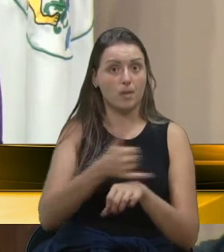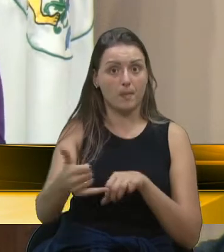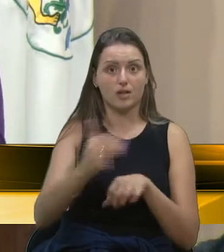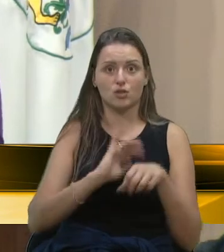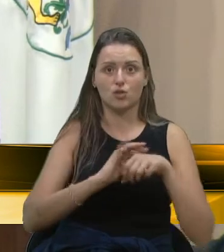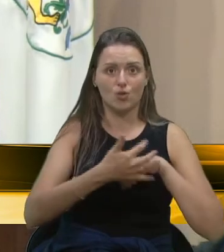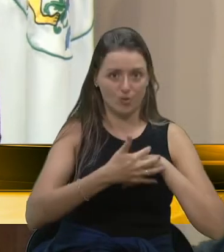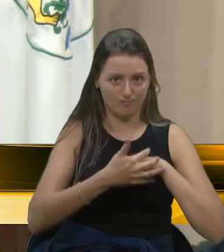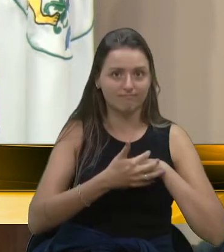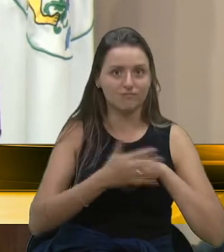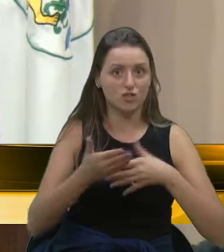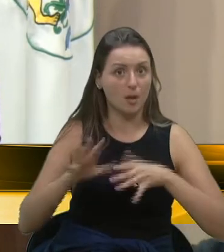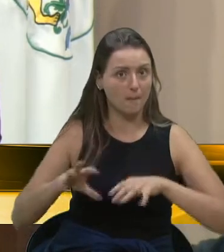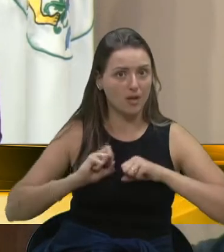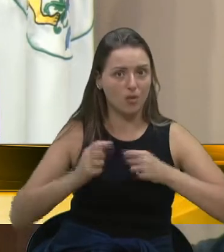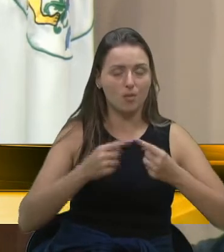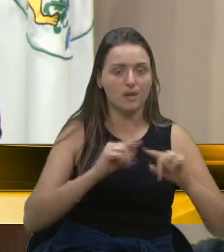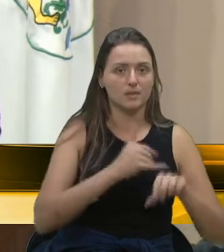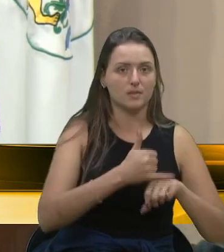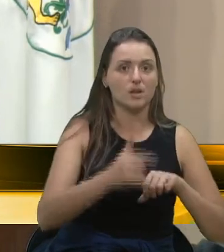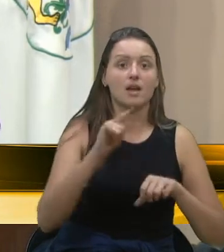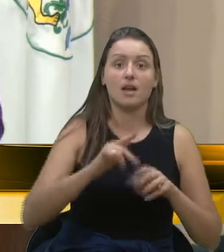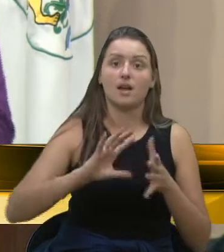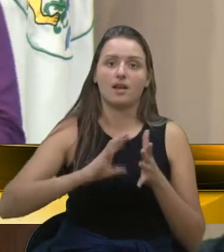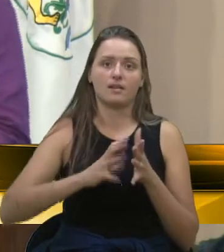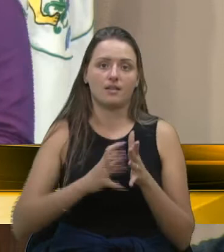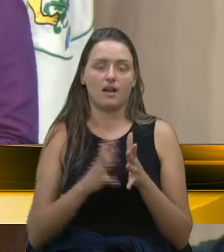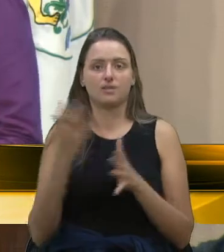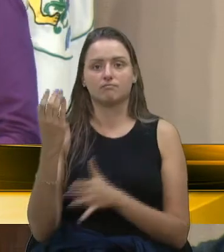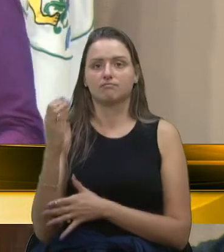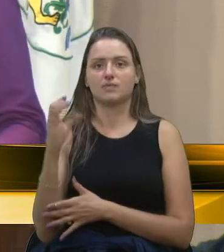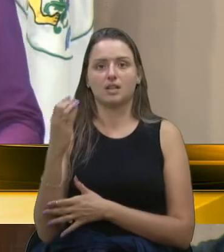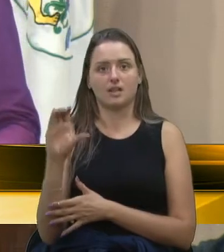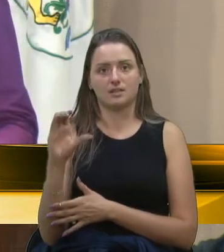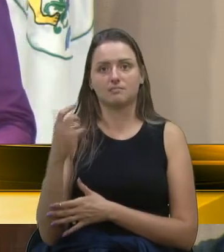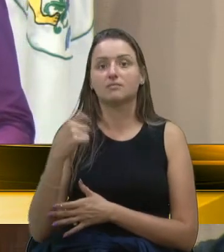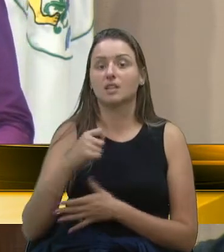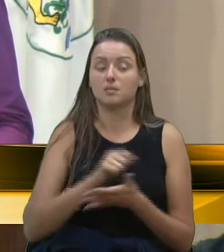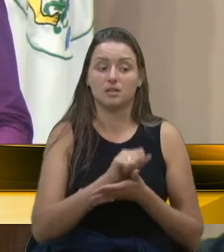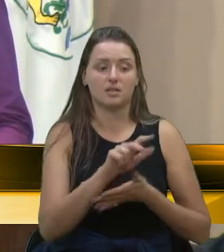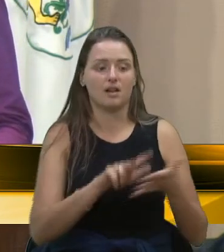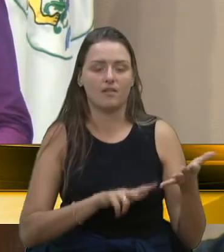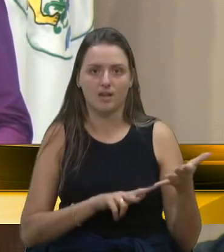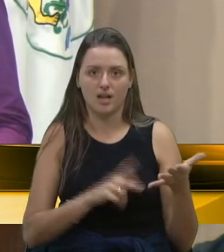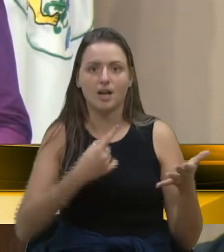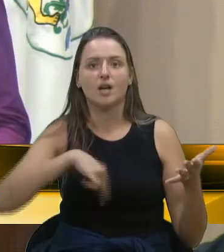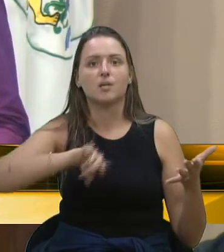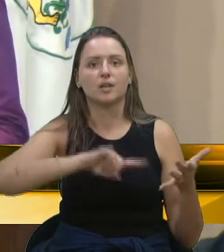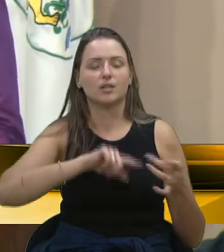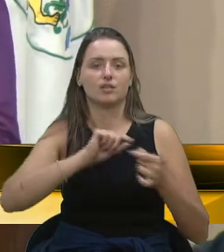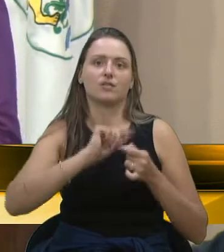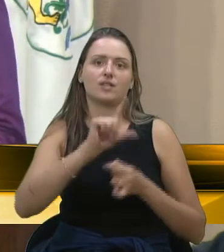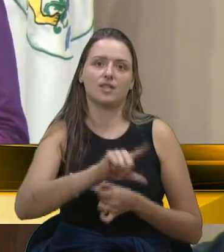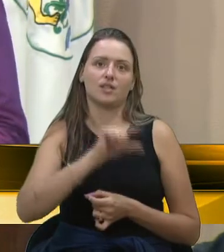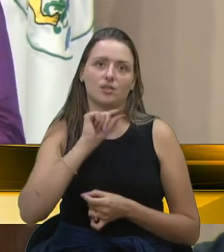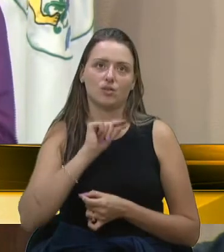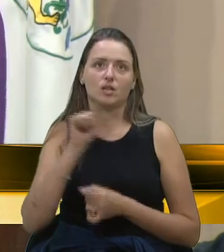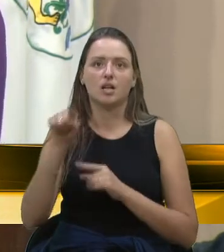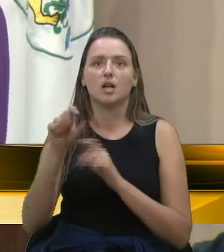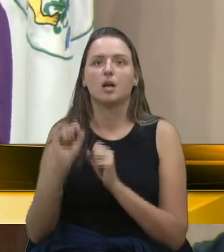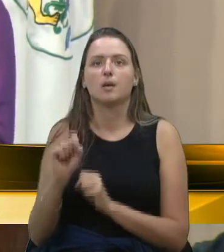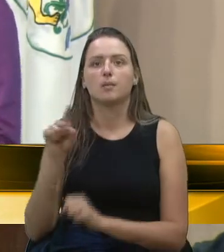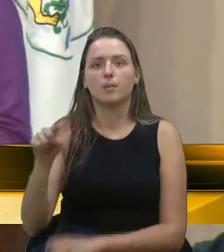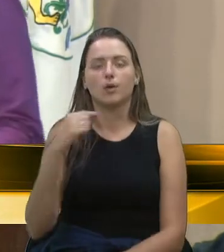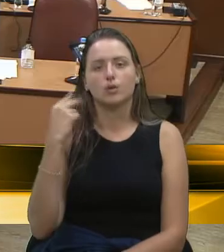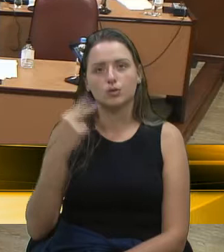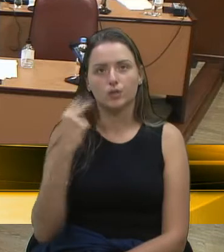uma situação e um dado científico que precisaria ser analisado para nós tomarmos a nossa decisão. A parte concedida,